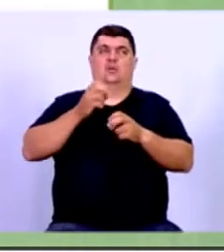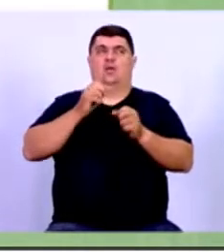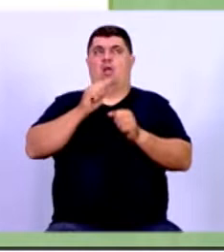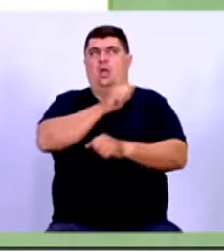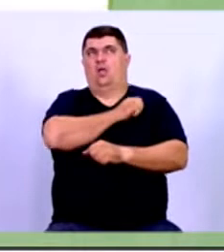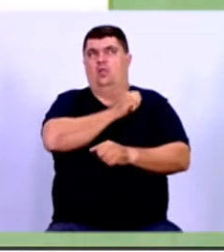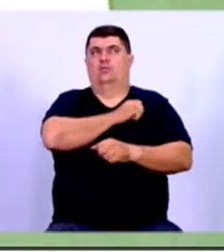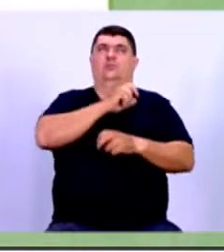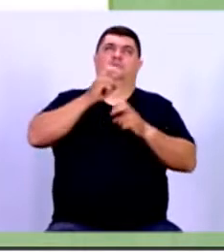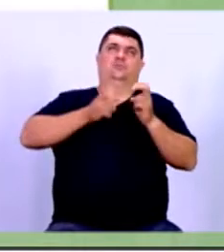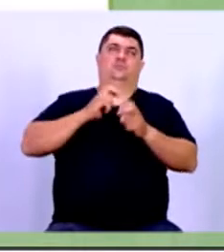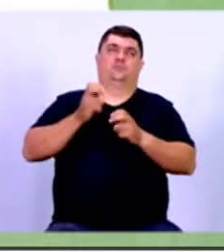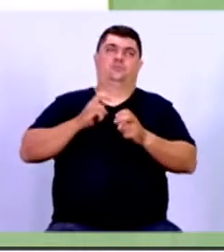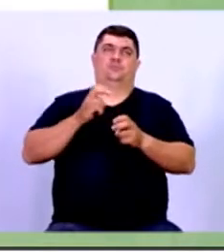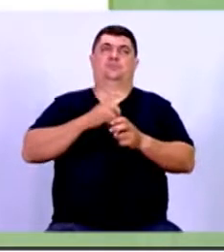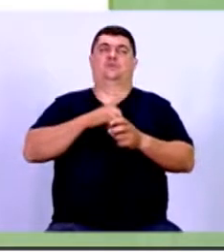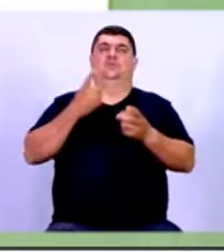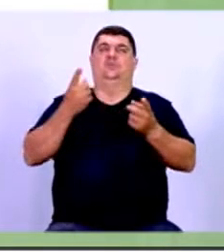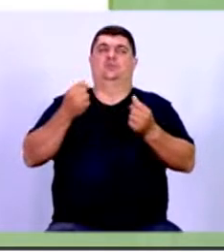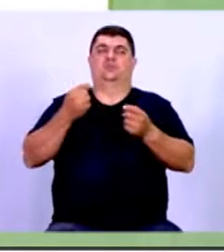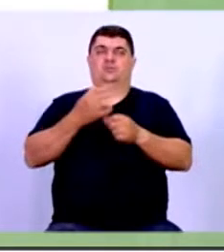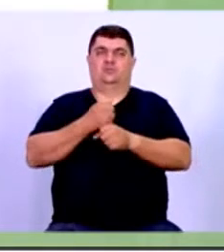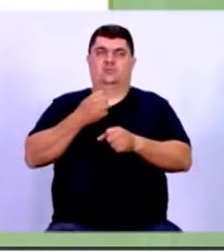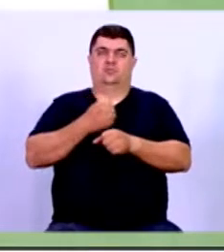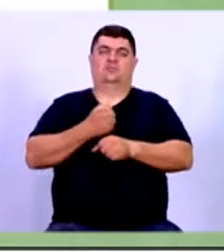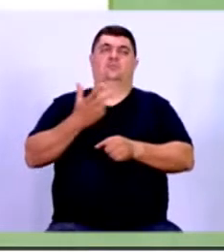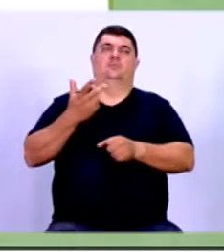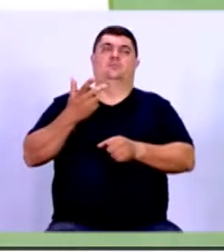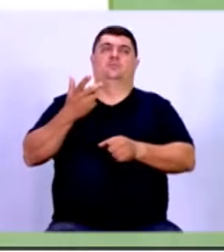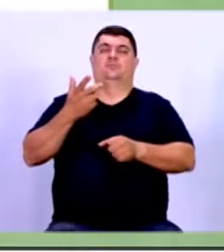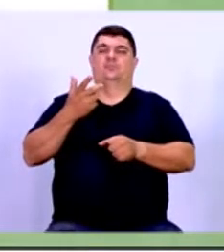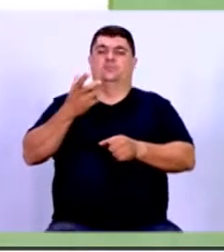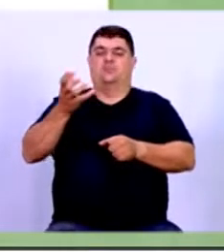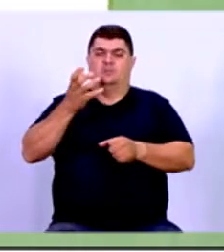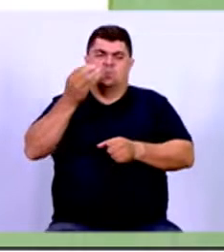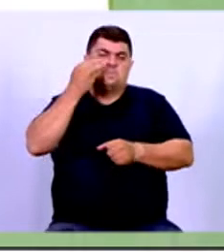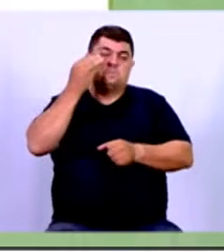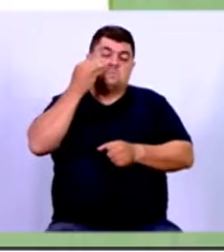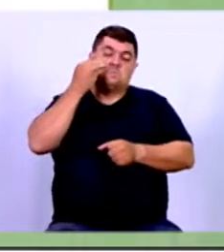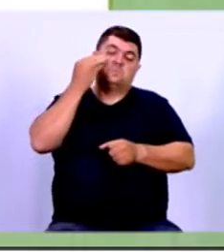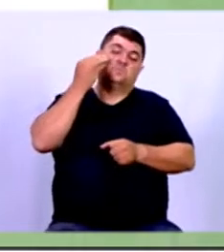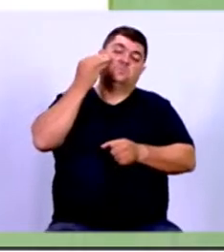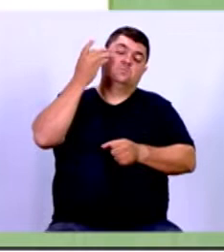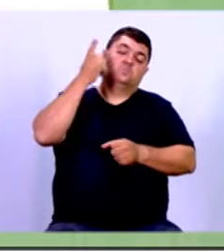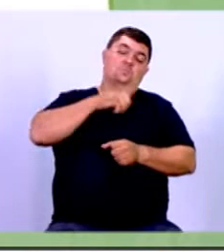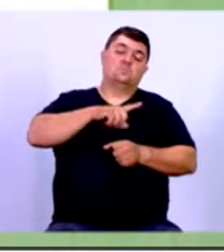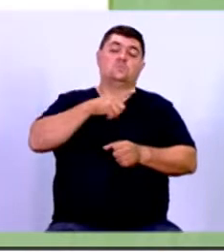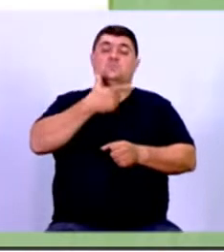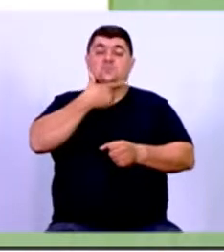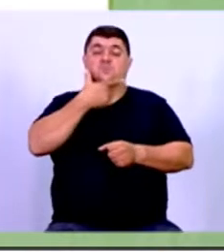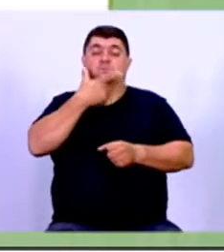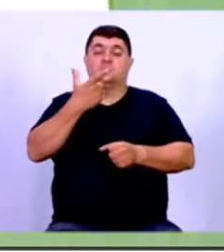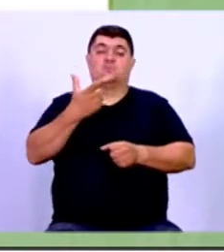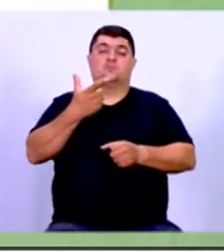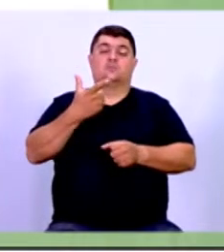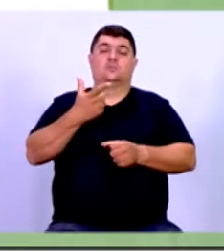de informática, alunos da área de finanças, e aí você quer se candidatar a essa vaga de estágio para você